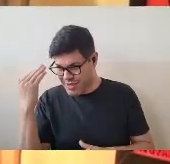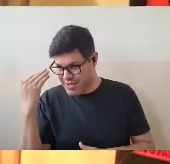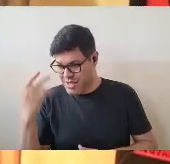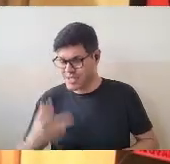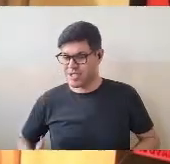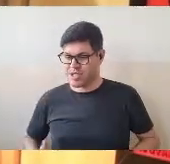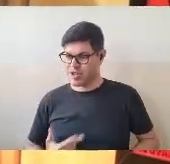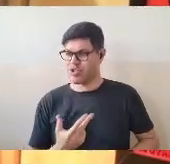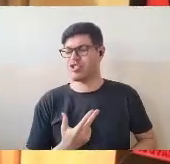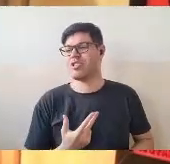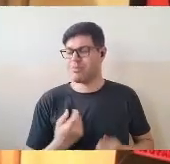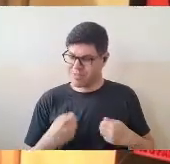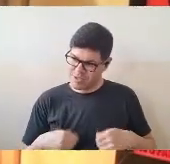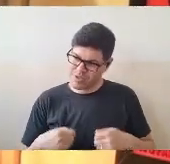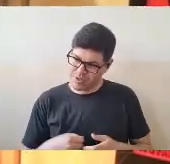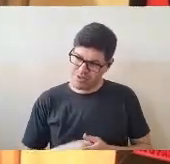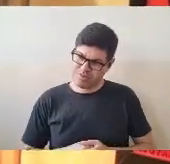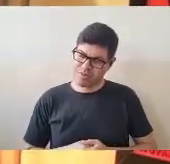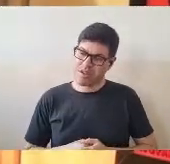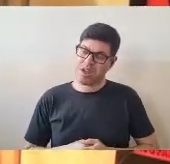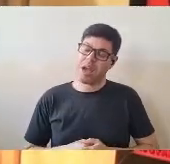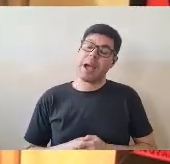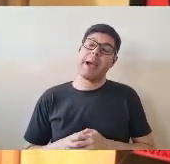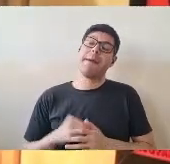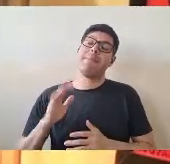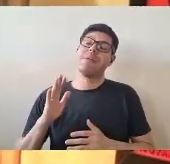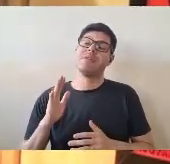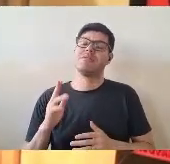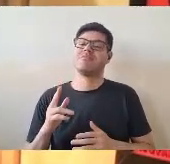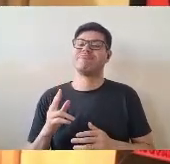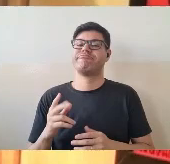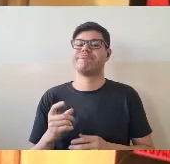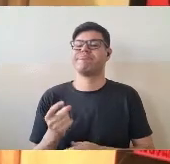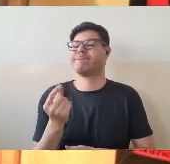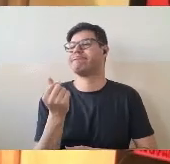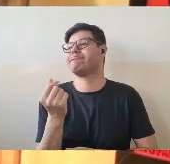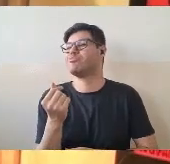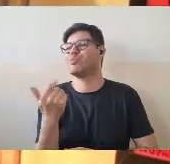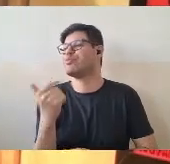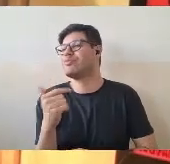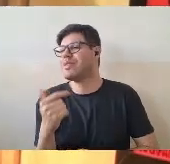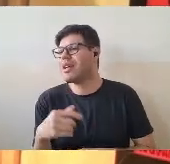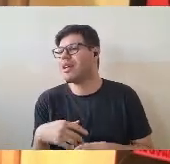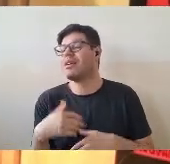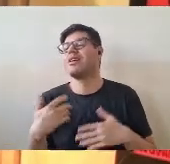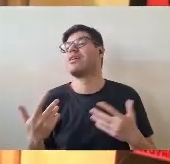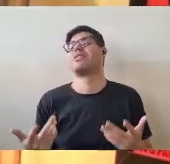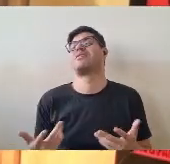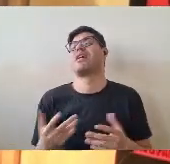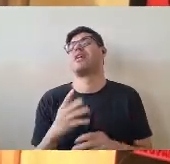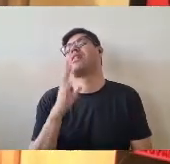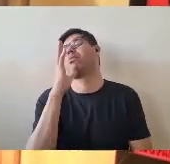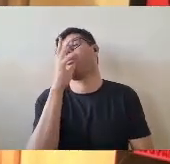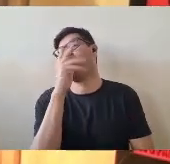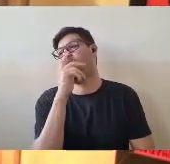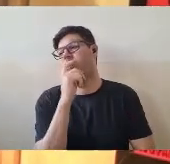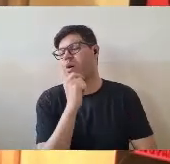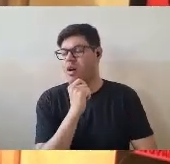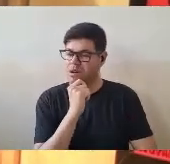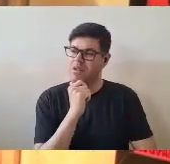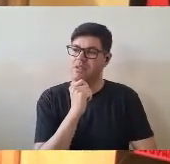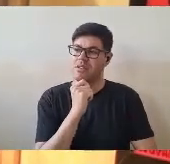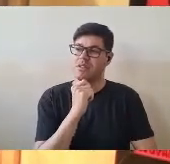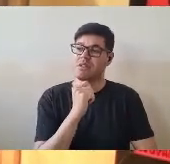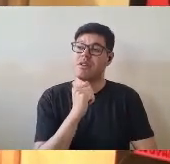hoje, demora para fazer, e o médico pediatra fala, não, tem que fazer enquanto tem a idade tenra, né?